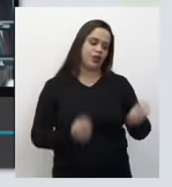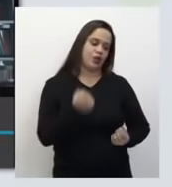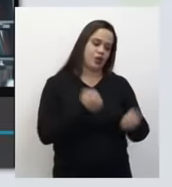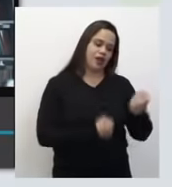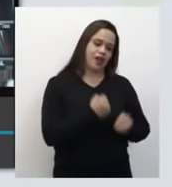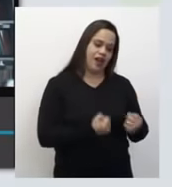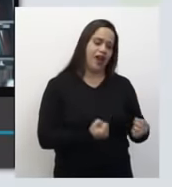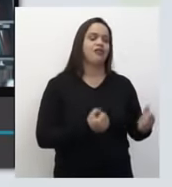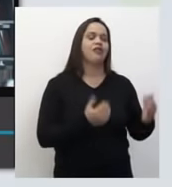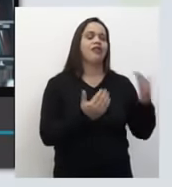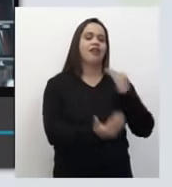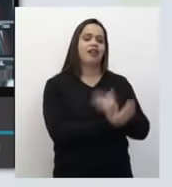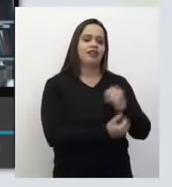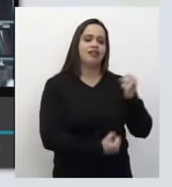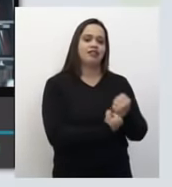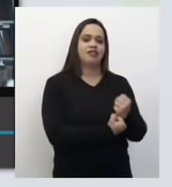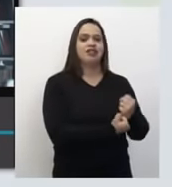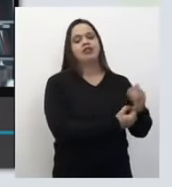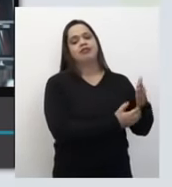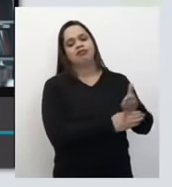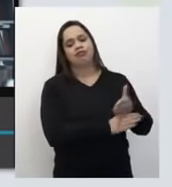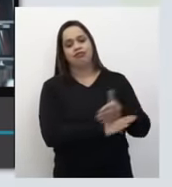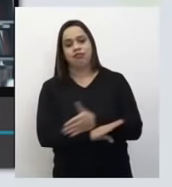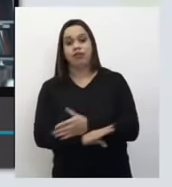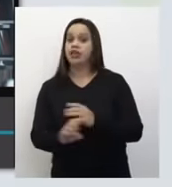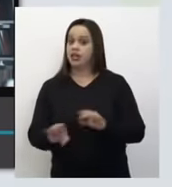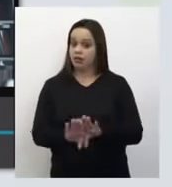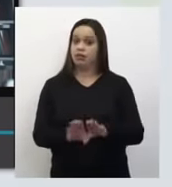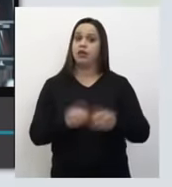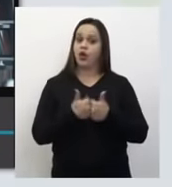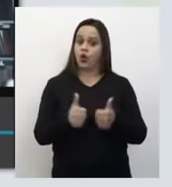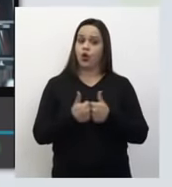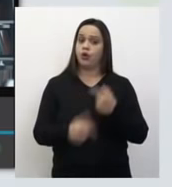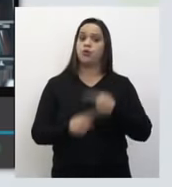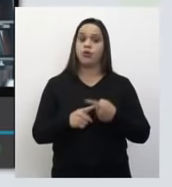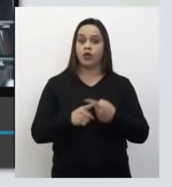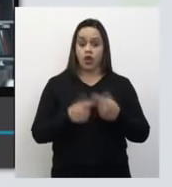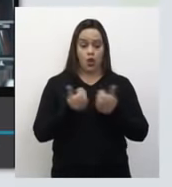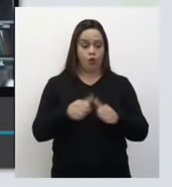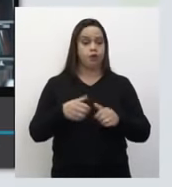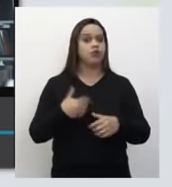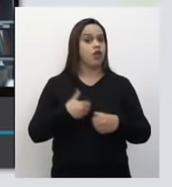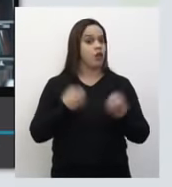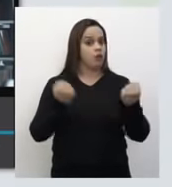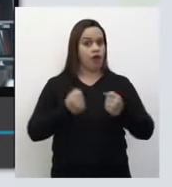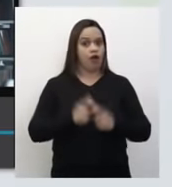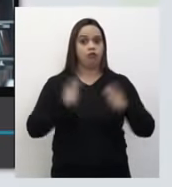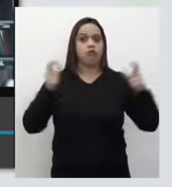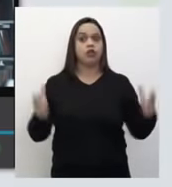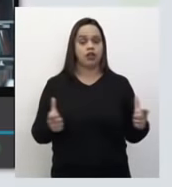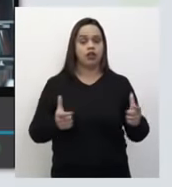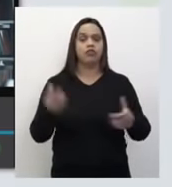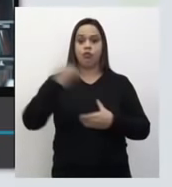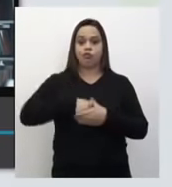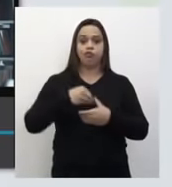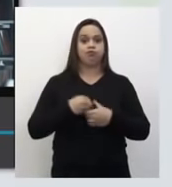para poder viabilizar isso. E mesmo quem anda de ônibus, é a mesma coisa, porque o ônibus nada mais é do que um carro grande que cabe muita gente. É um carro,